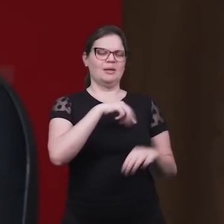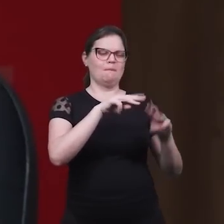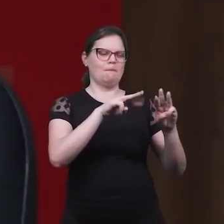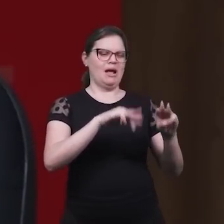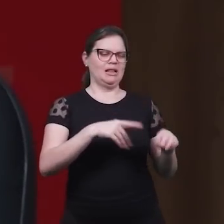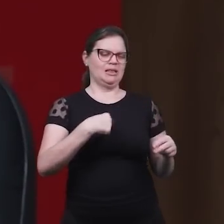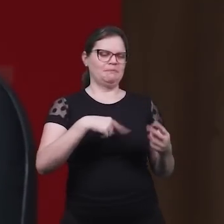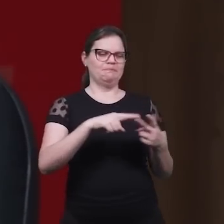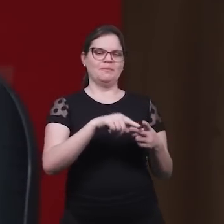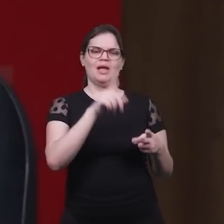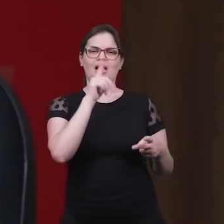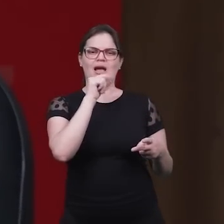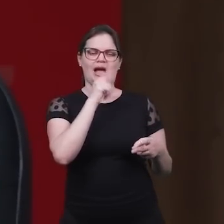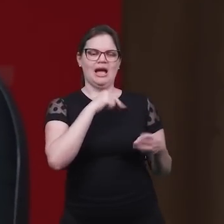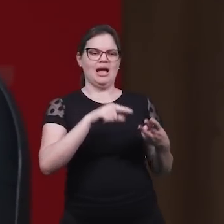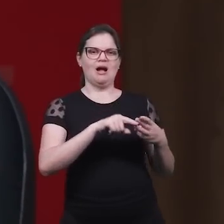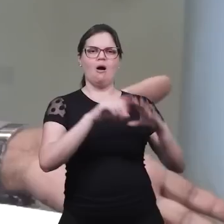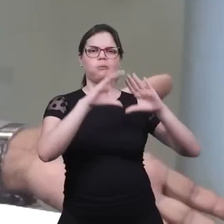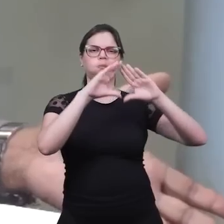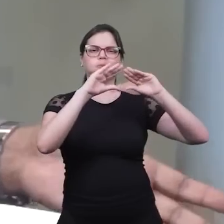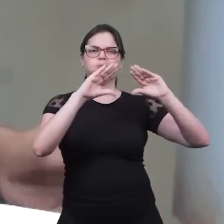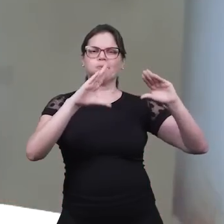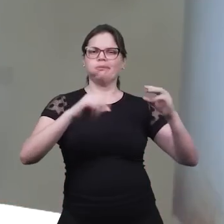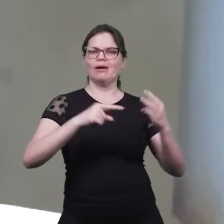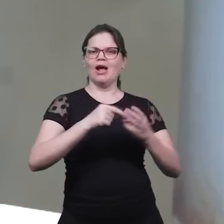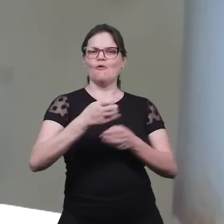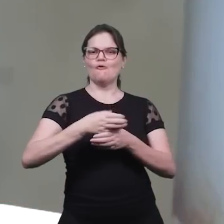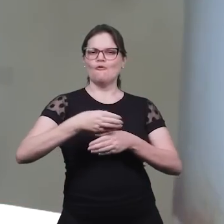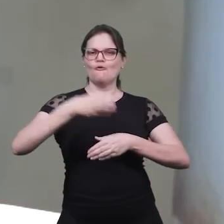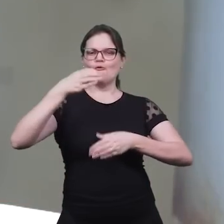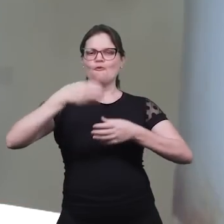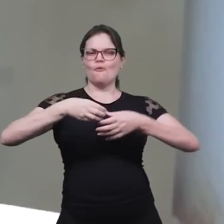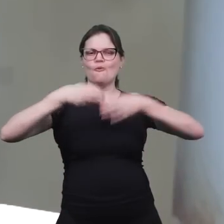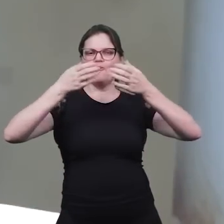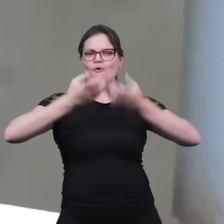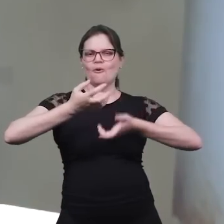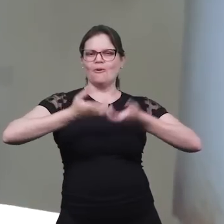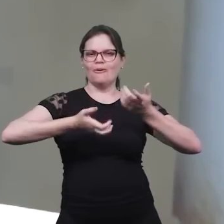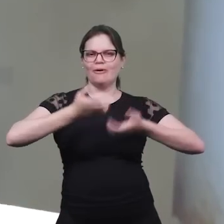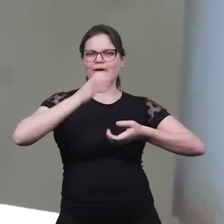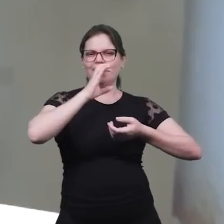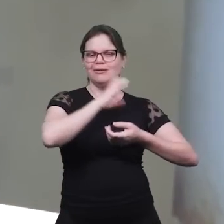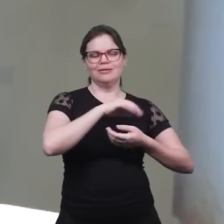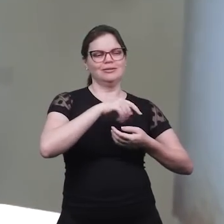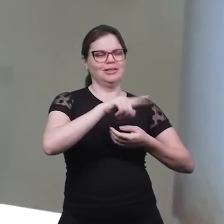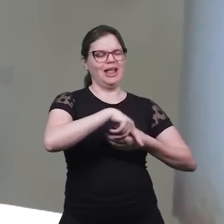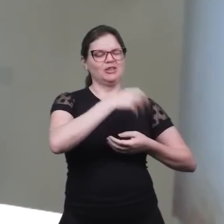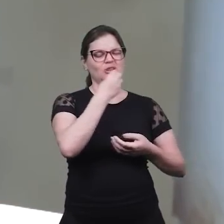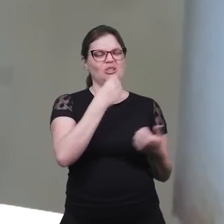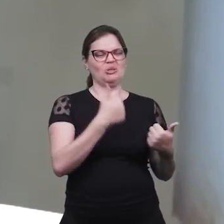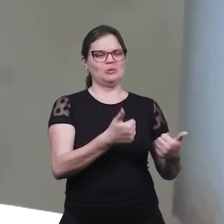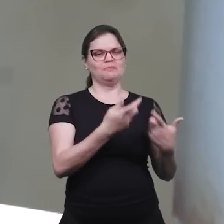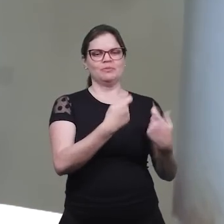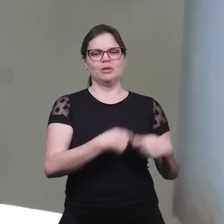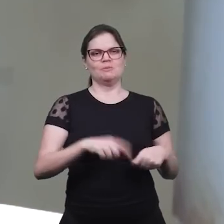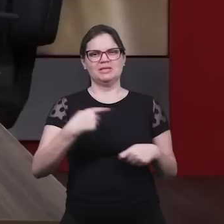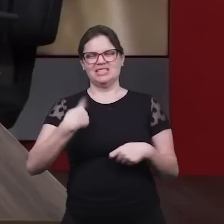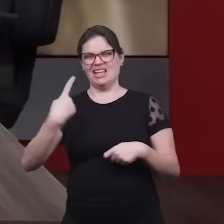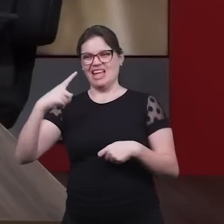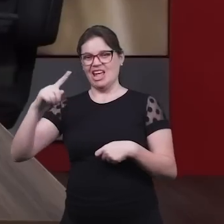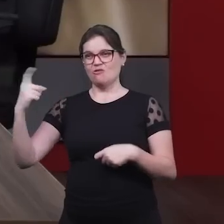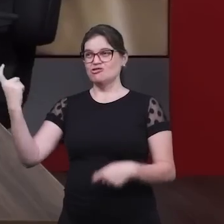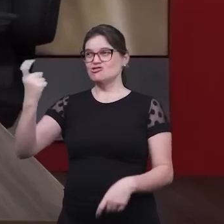né, sombra. Sempre precisava trabalhar, todo dia o maná descendo para você comer. Eles estavam felizes, eles não queriam ir enfrentar o